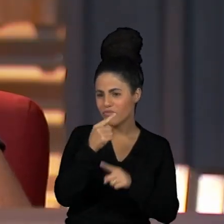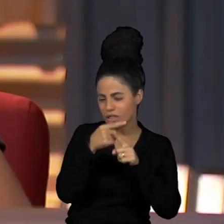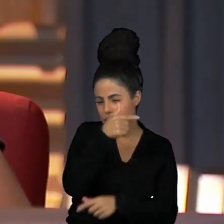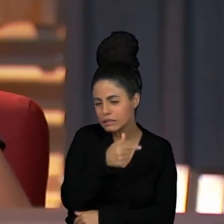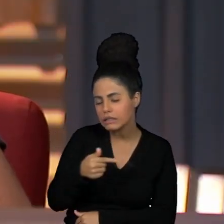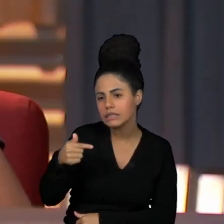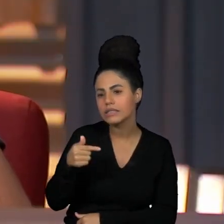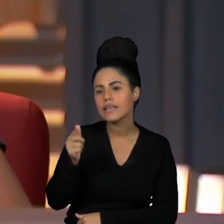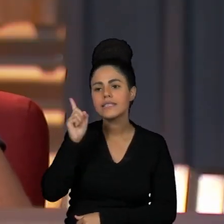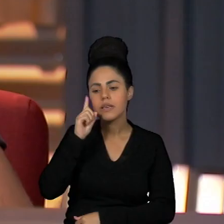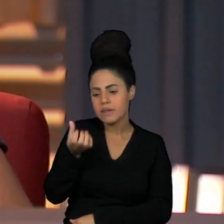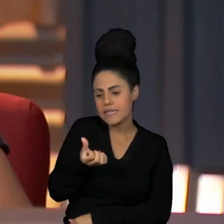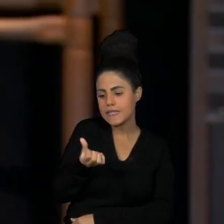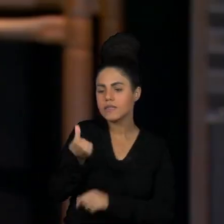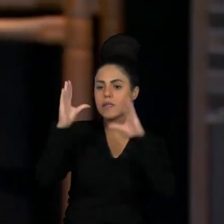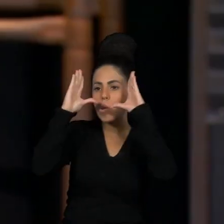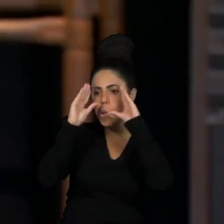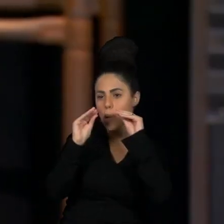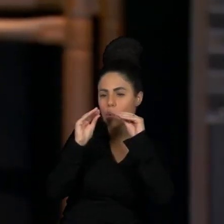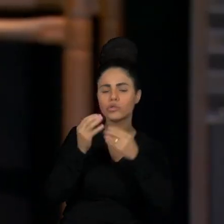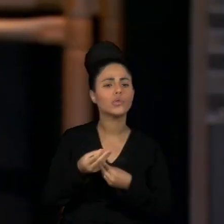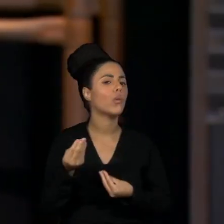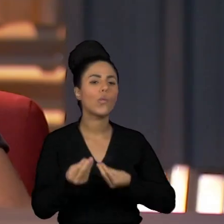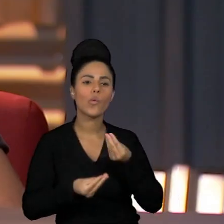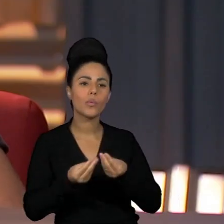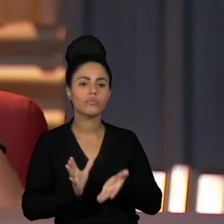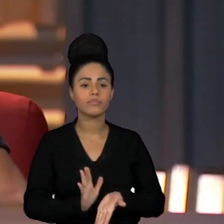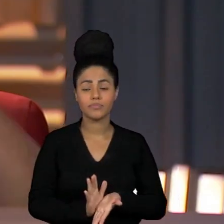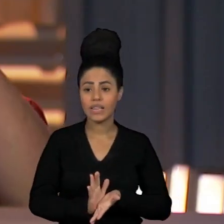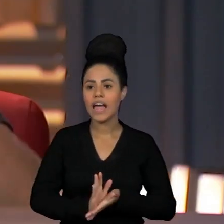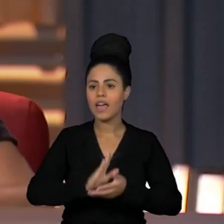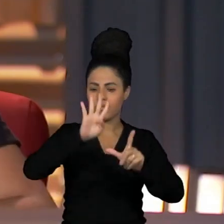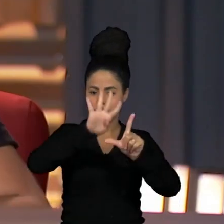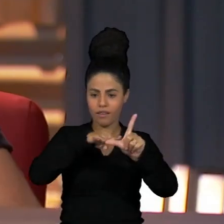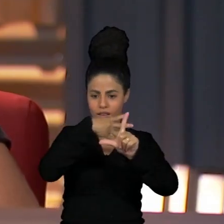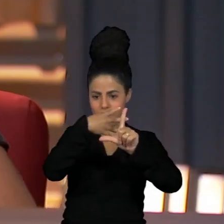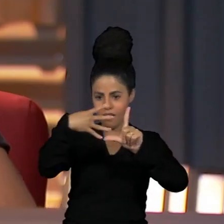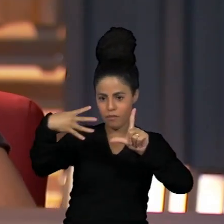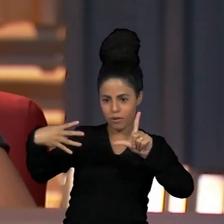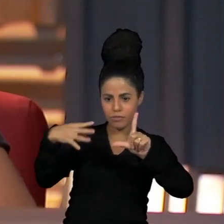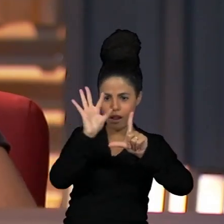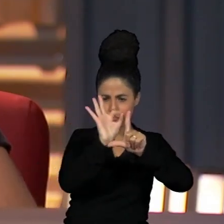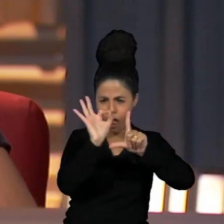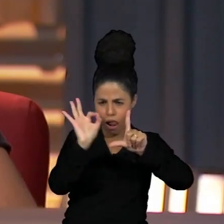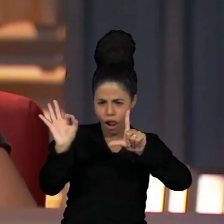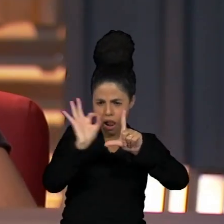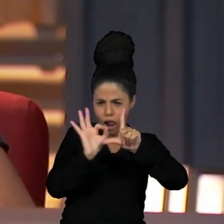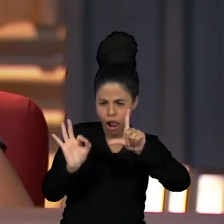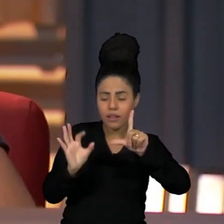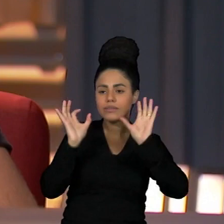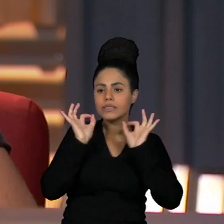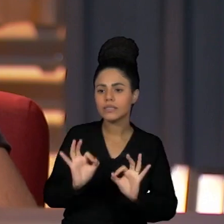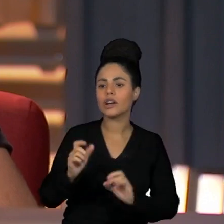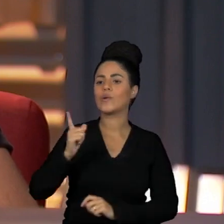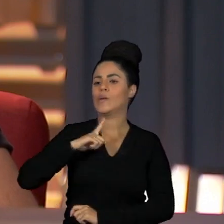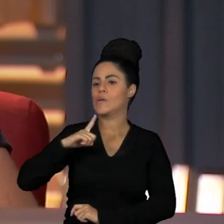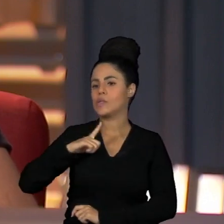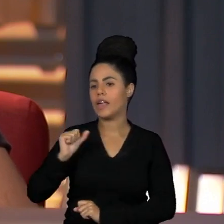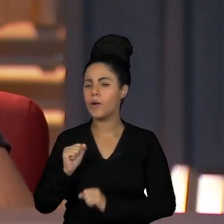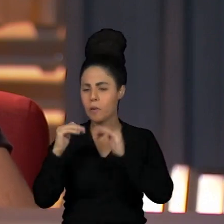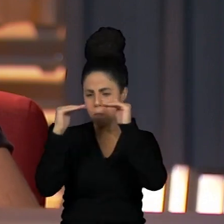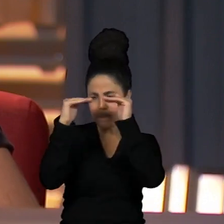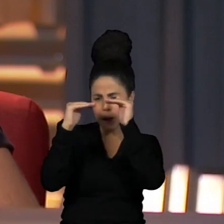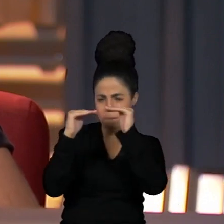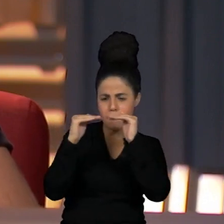Toda sexta-feira à noite eu chego em casa. Anda? Eu tenho uma planilha, que eu tenho toda a minha organização. Então lá eu já tenho,